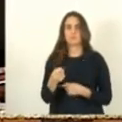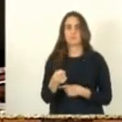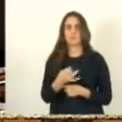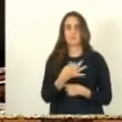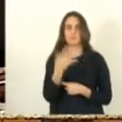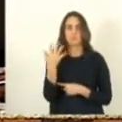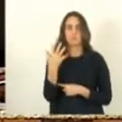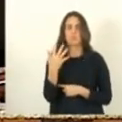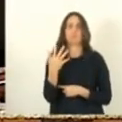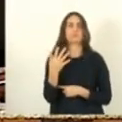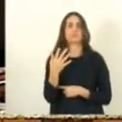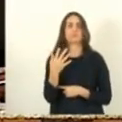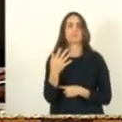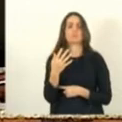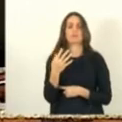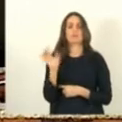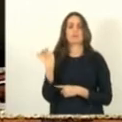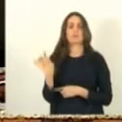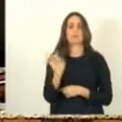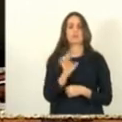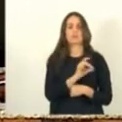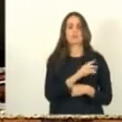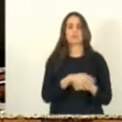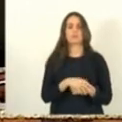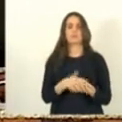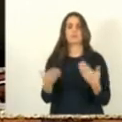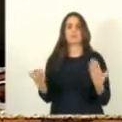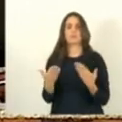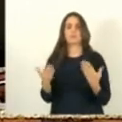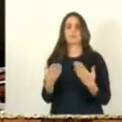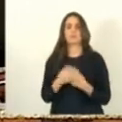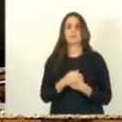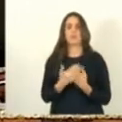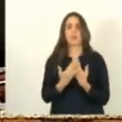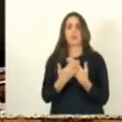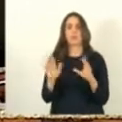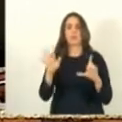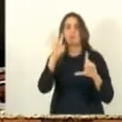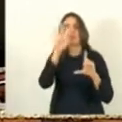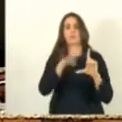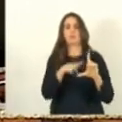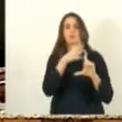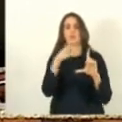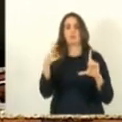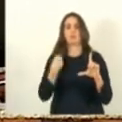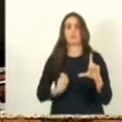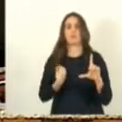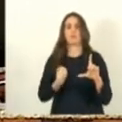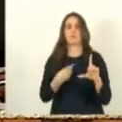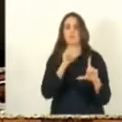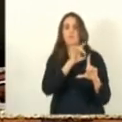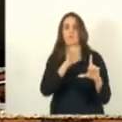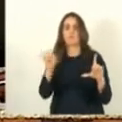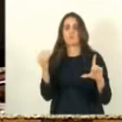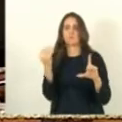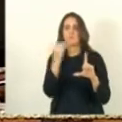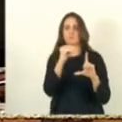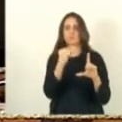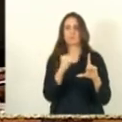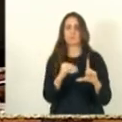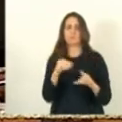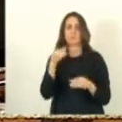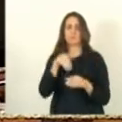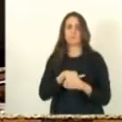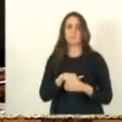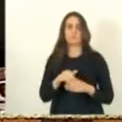qualificado e a votação é nominal. E onde, nesse momento, eu abro o painel de votação para que os nobres colegas